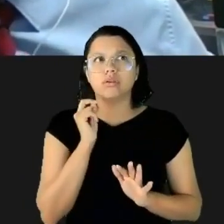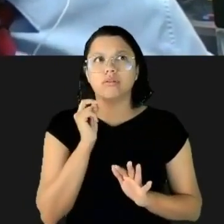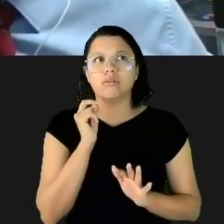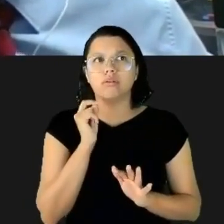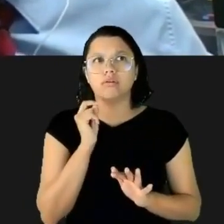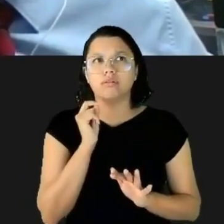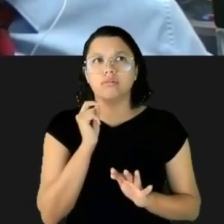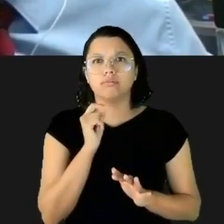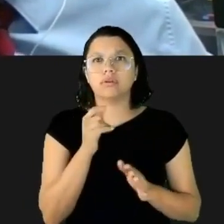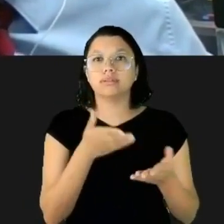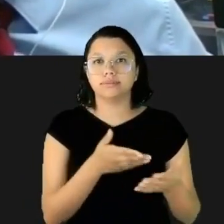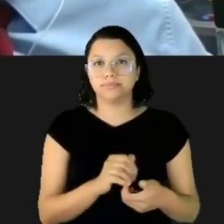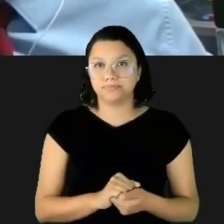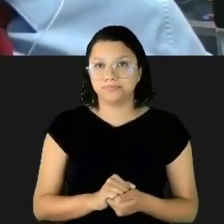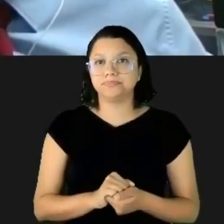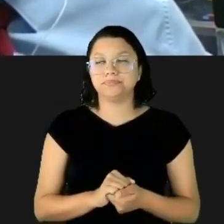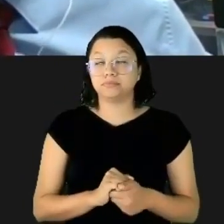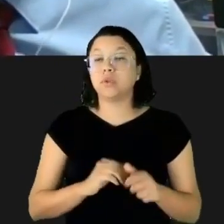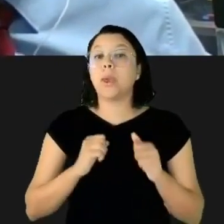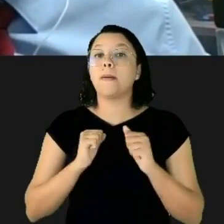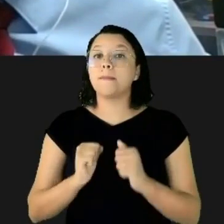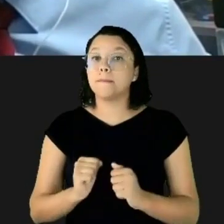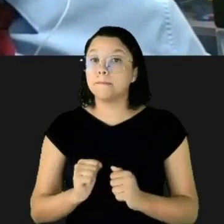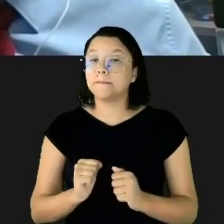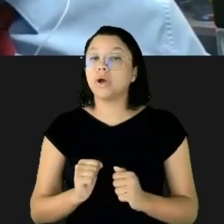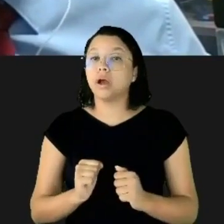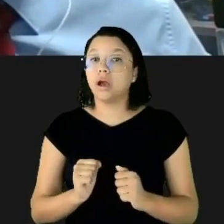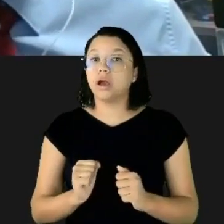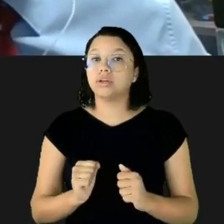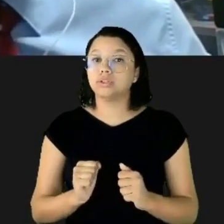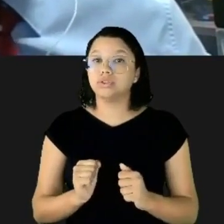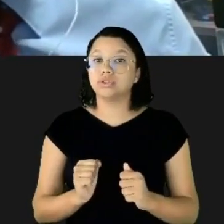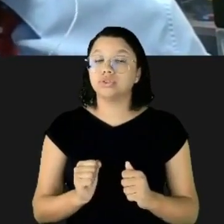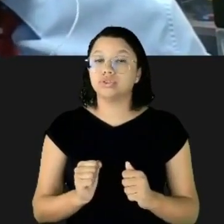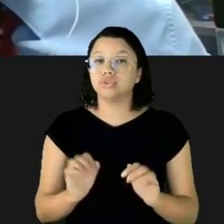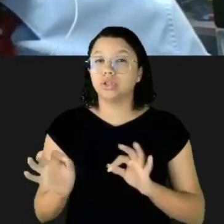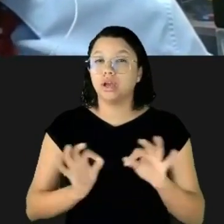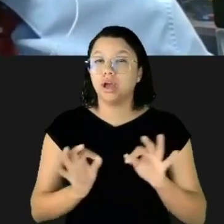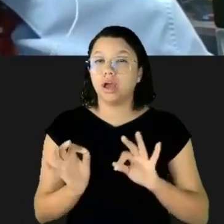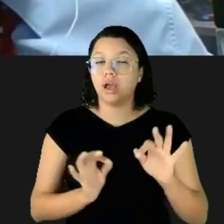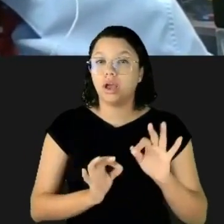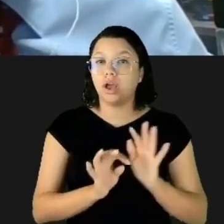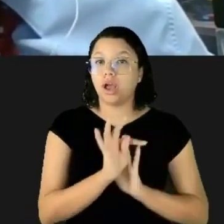com uma possibilidade de editar